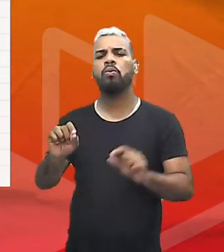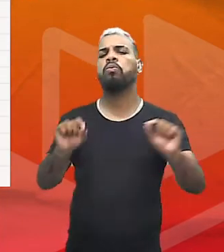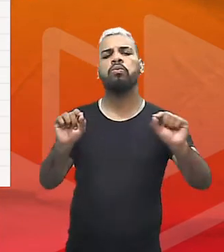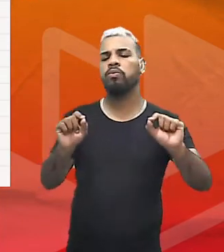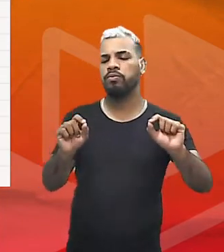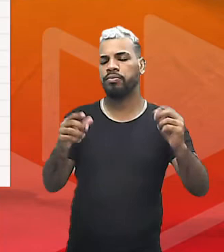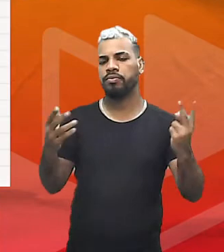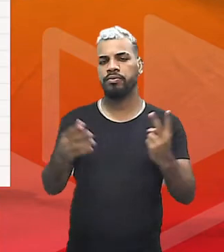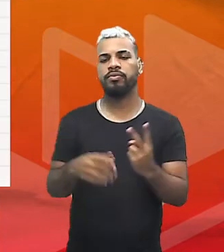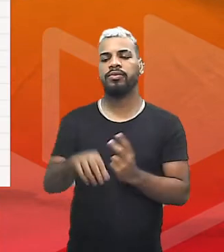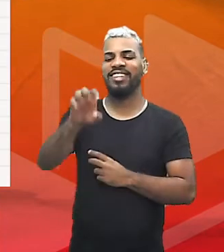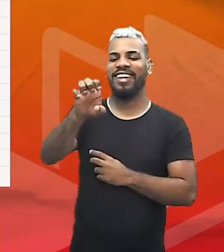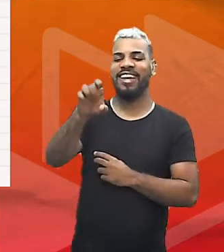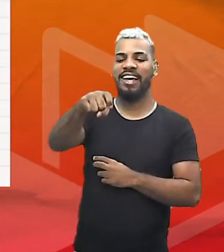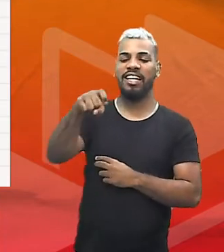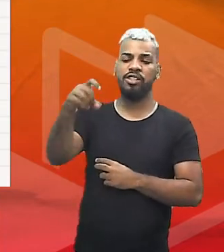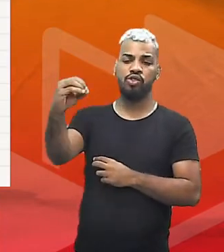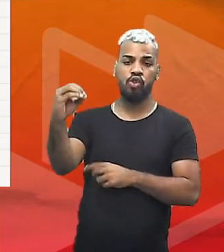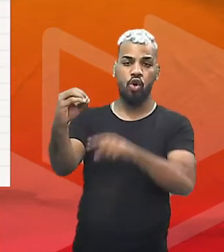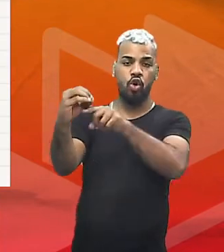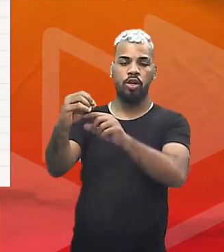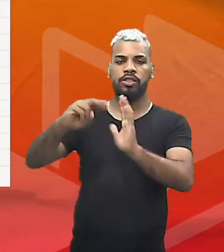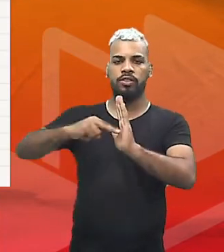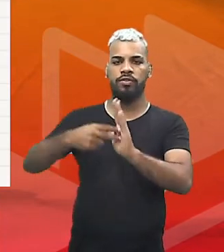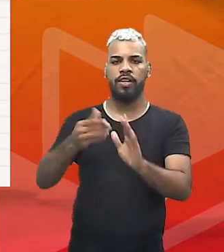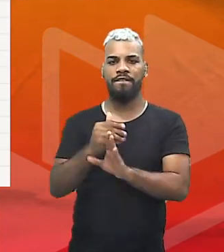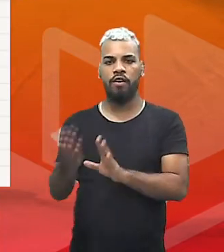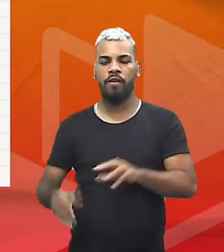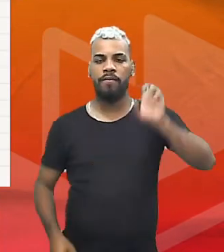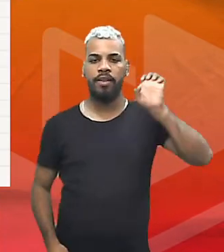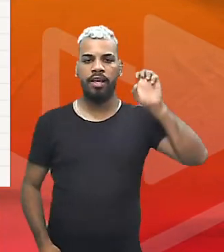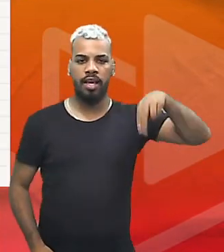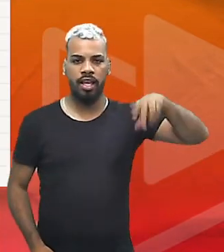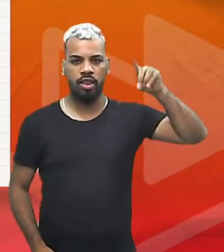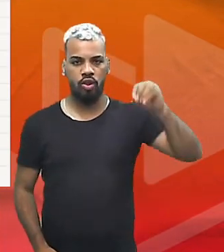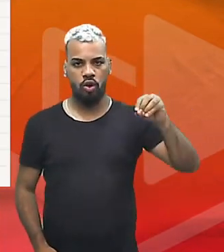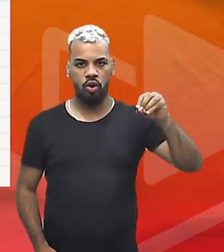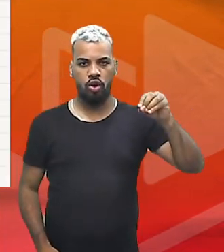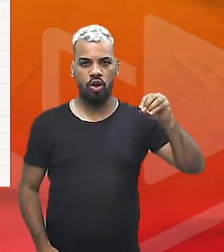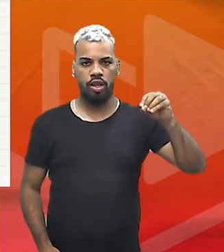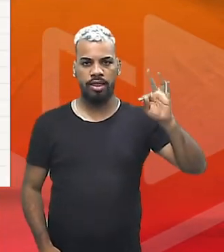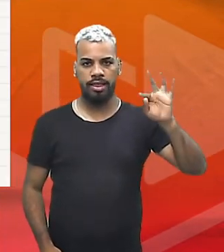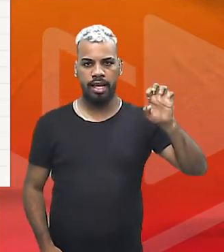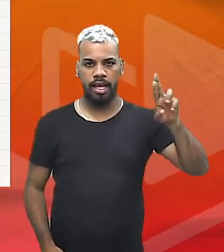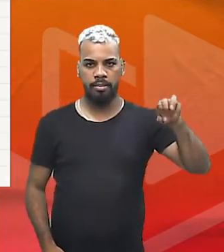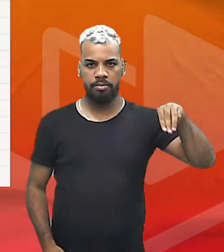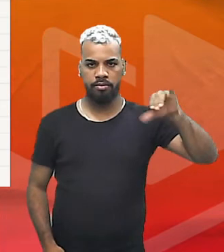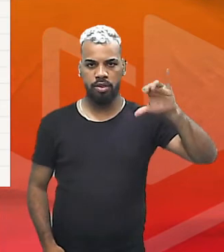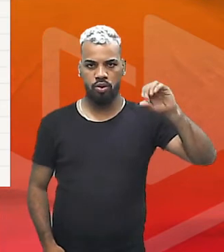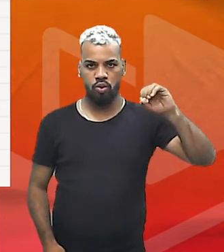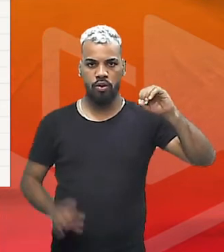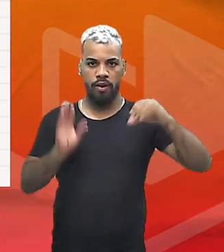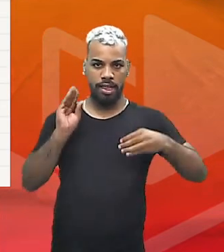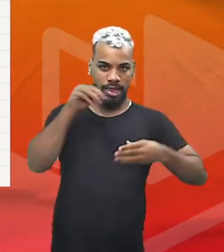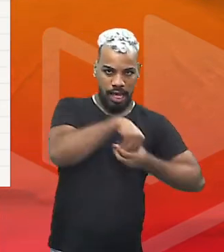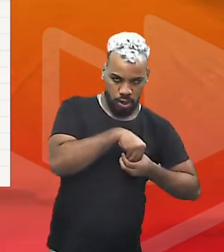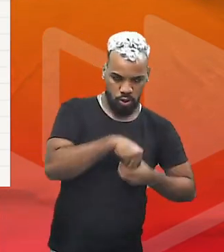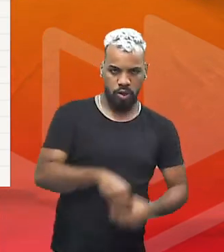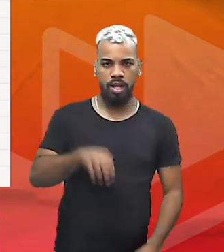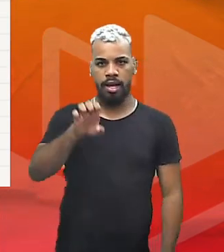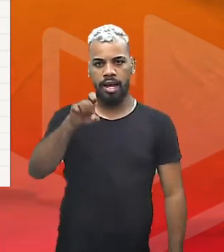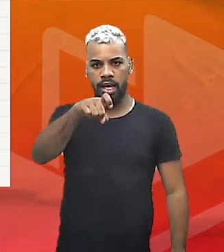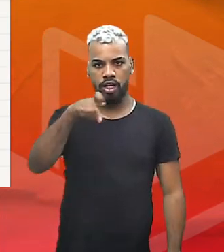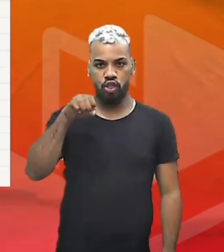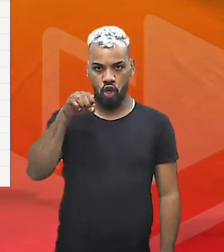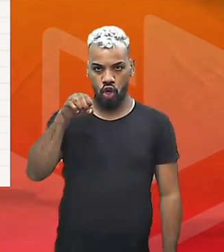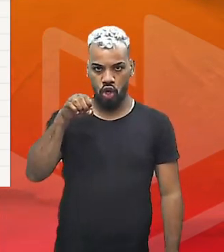prefixos é para fora e quando a gente trabalha com esses processos exotérmicos os processos esotéricos são aqueles que liberam energia